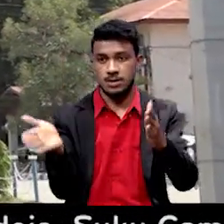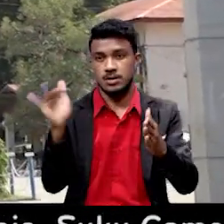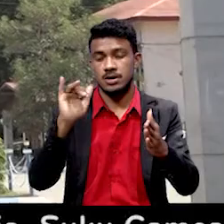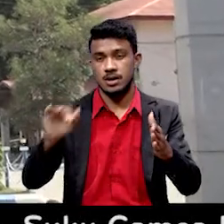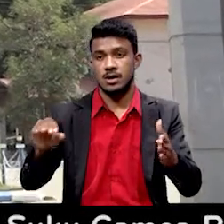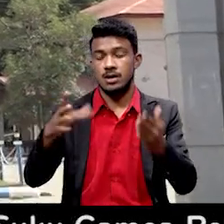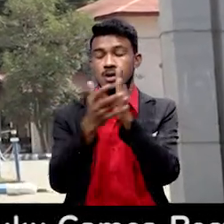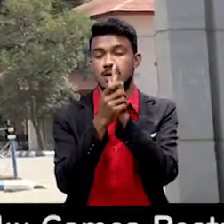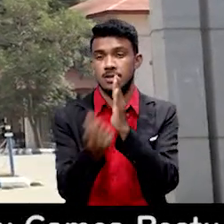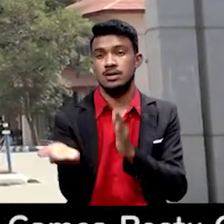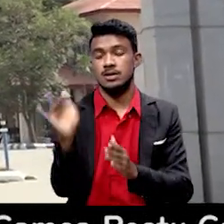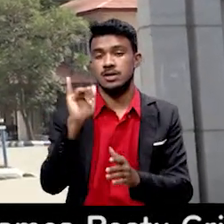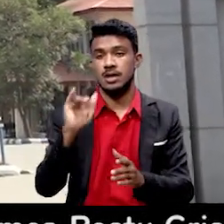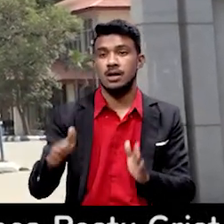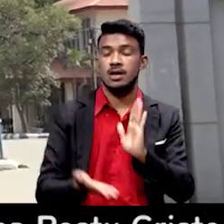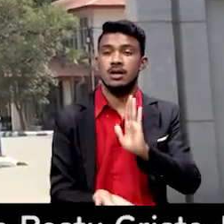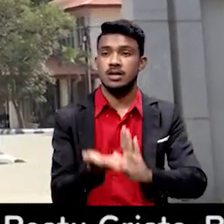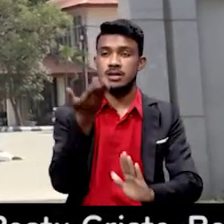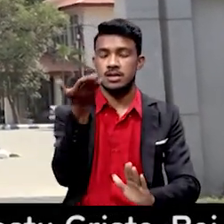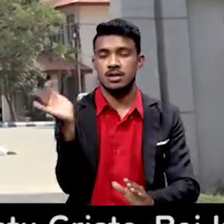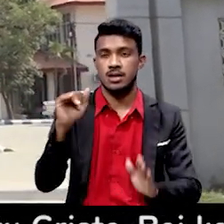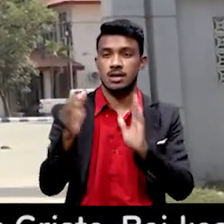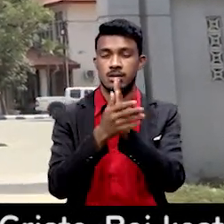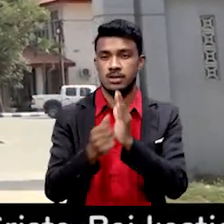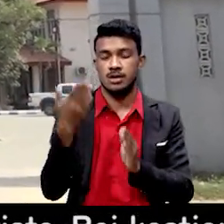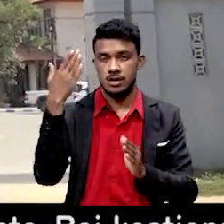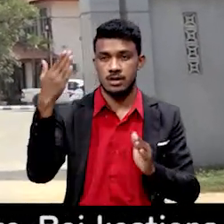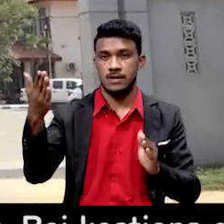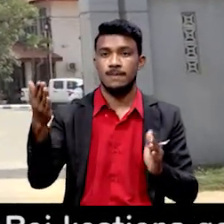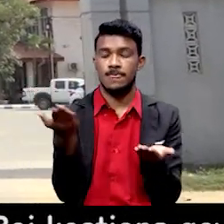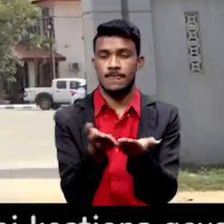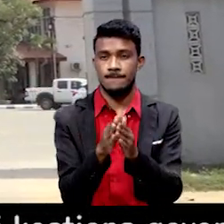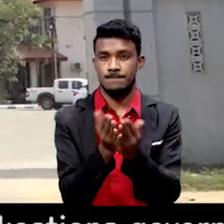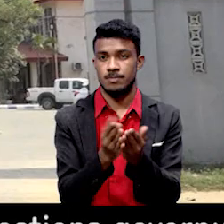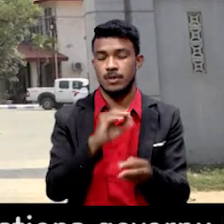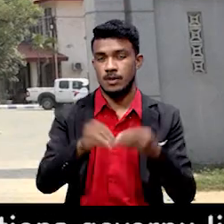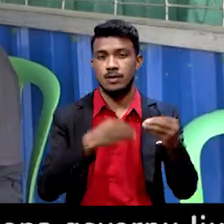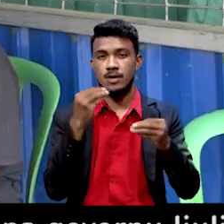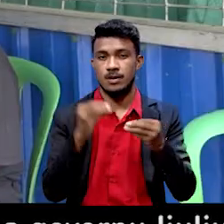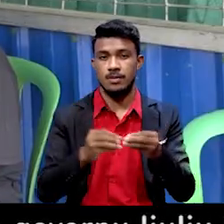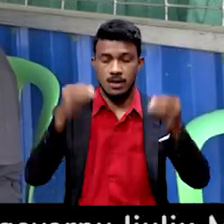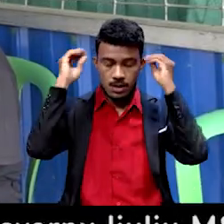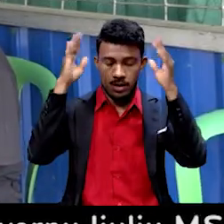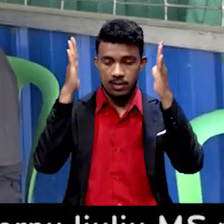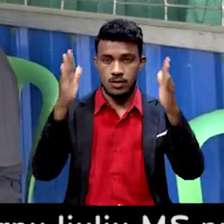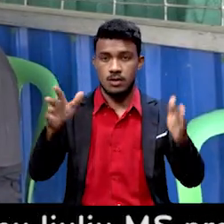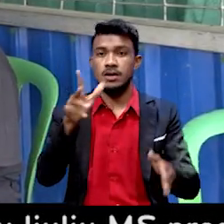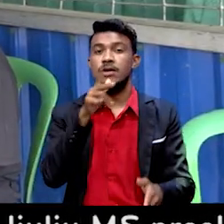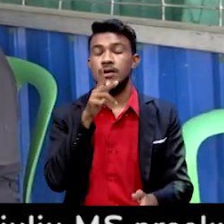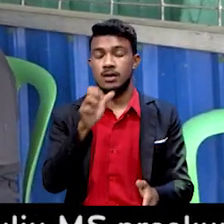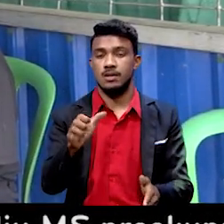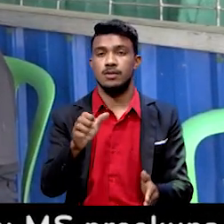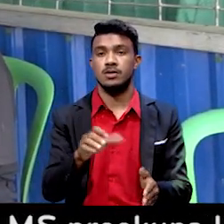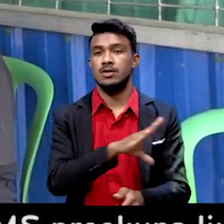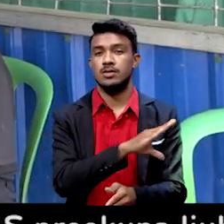capacita professor Sira, hasai sira ne capacidade e a parte pedagogia conaba hanorin liam português ho